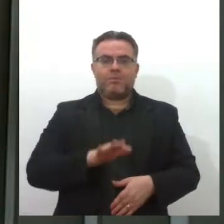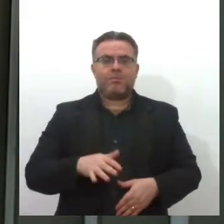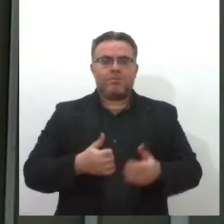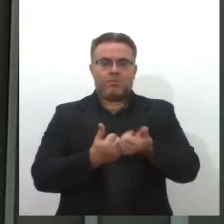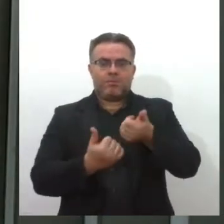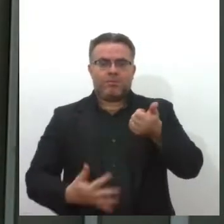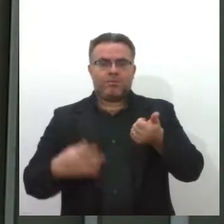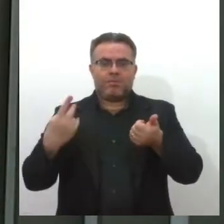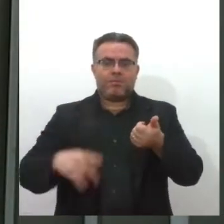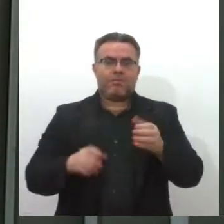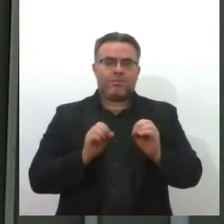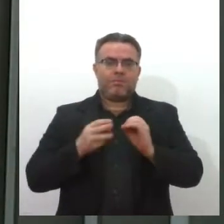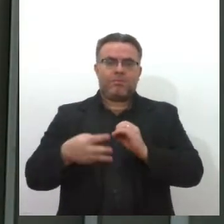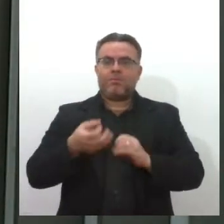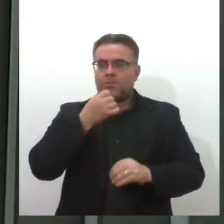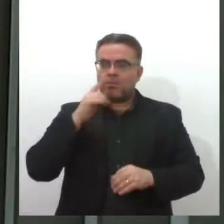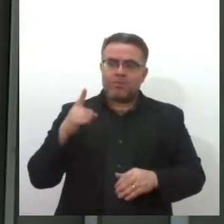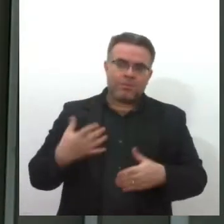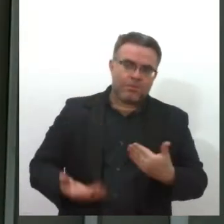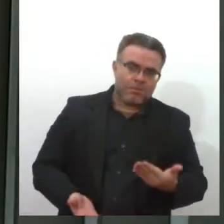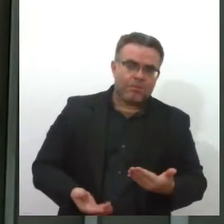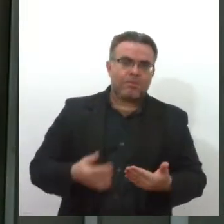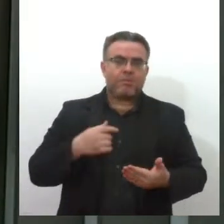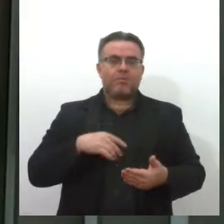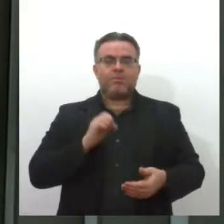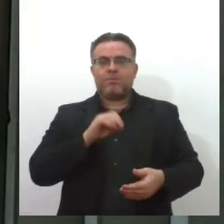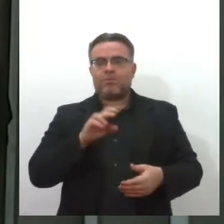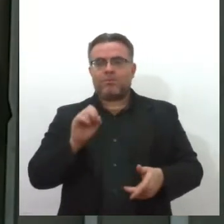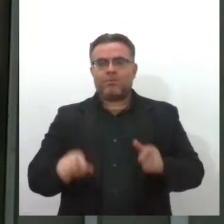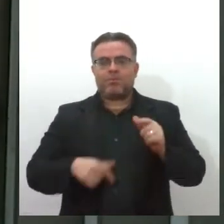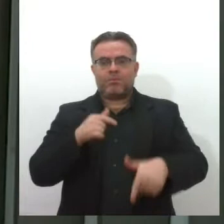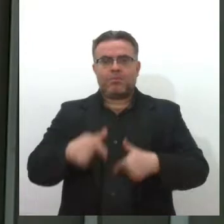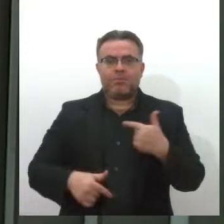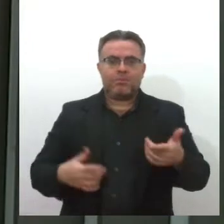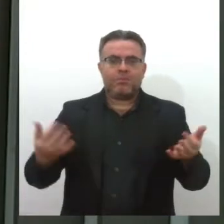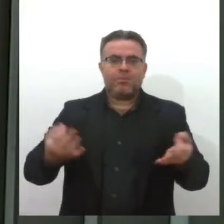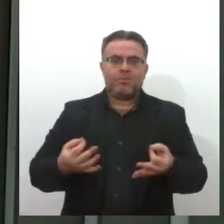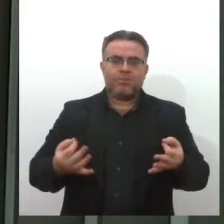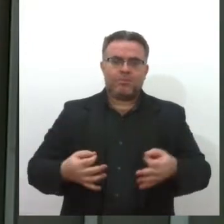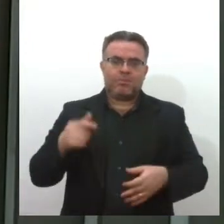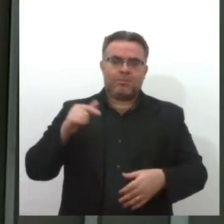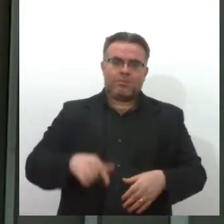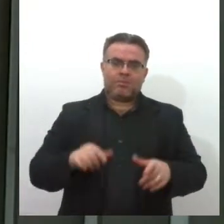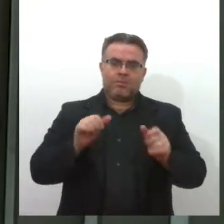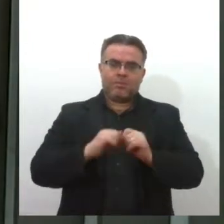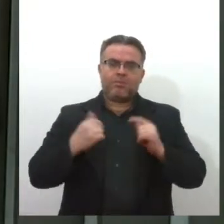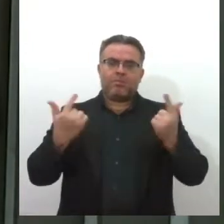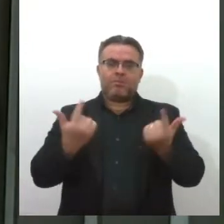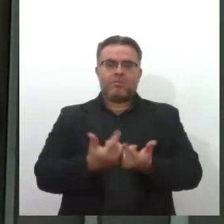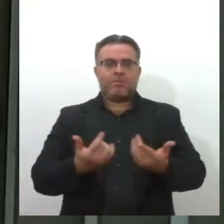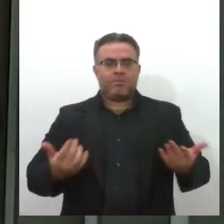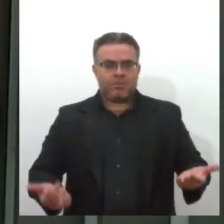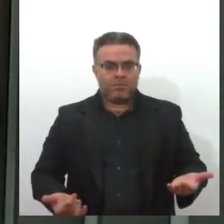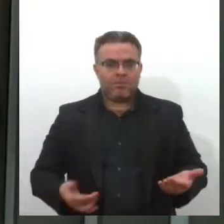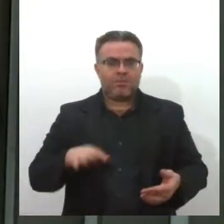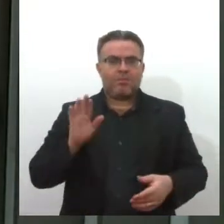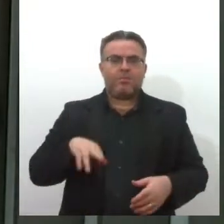Alese. Bom dia, Igor. A gente vê que realmente houve um trabalho bem árduo da Assembleia Legislativa, independente da pandemia,